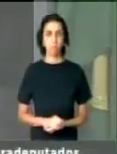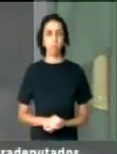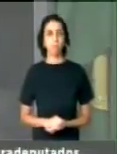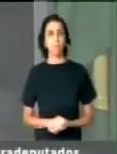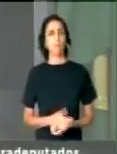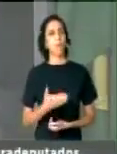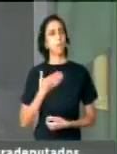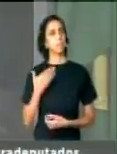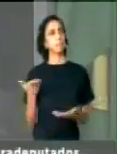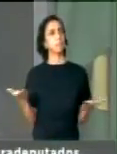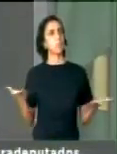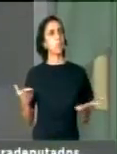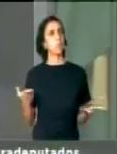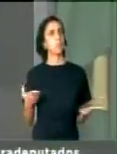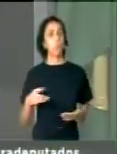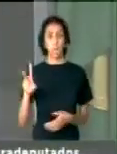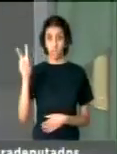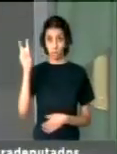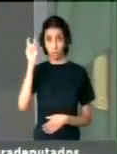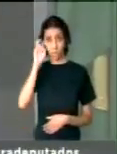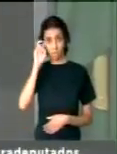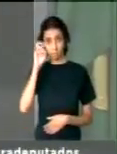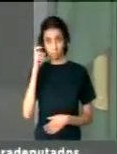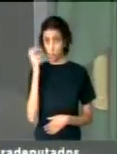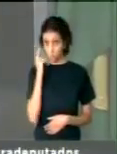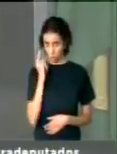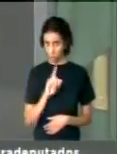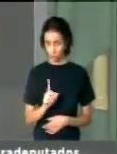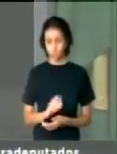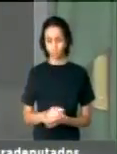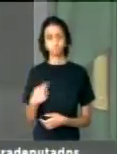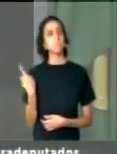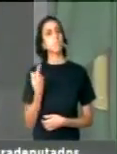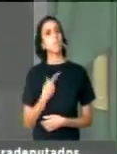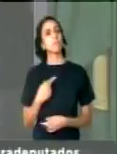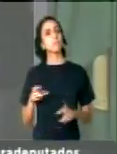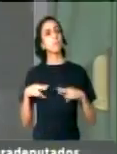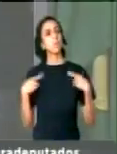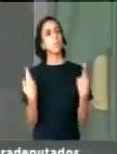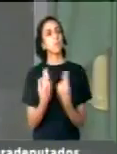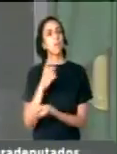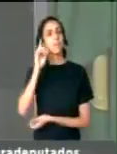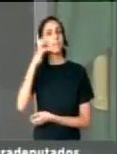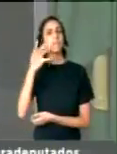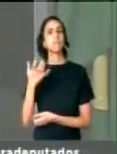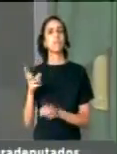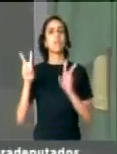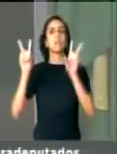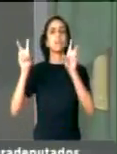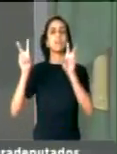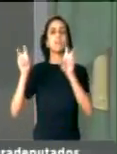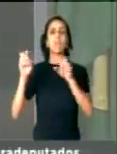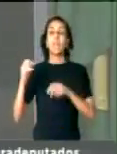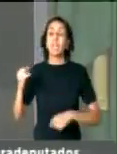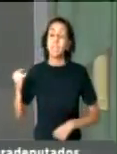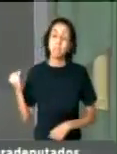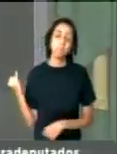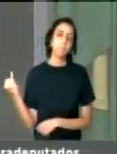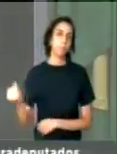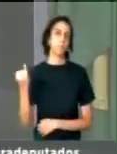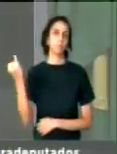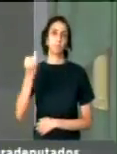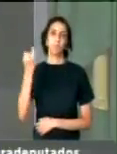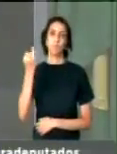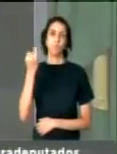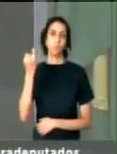quinta-feira, o que não é comum, nos reunimos para deliberar sobre uma matéria importantíssima